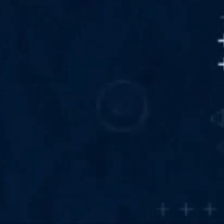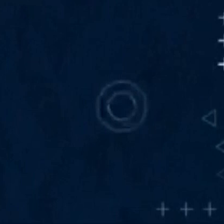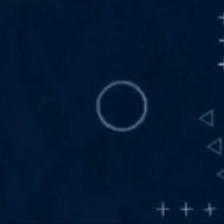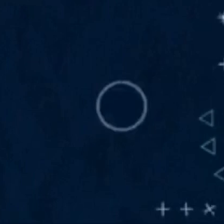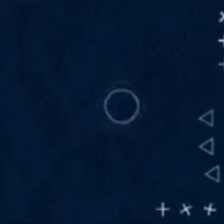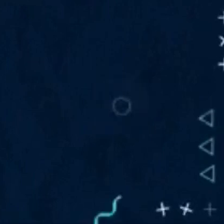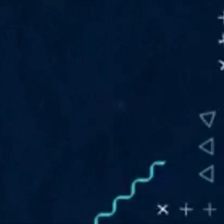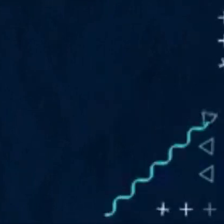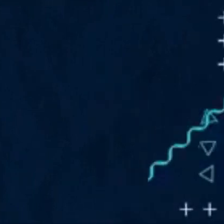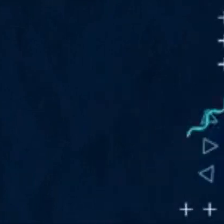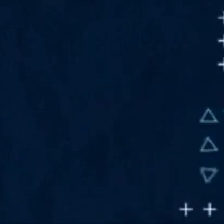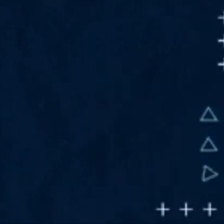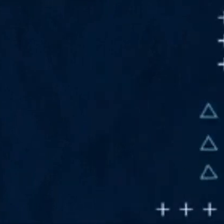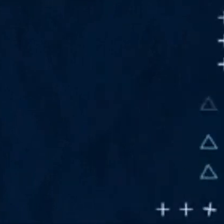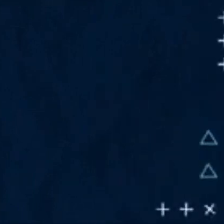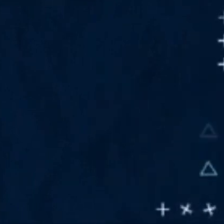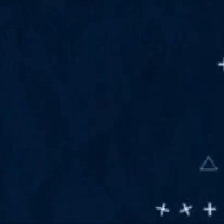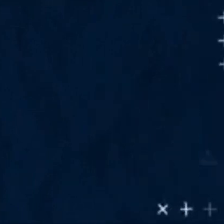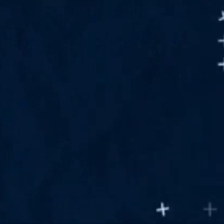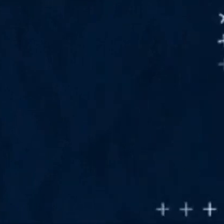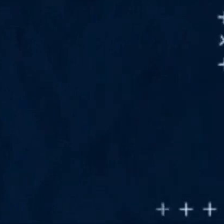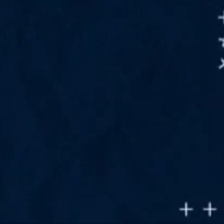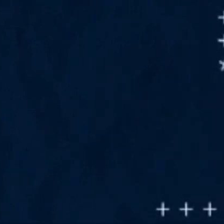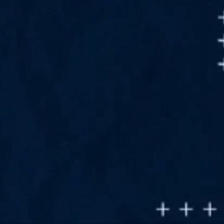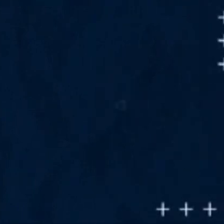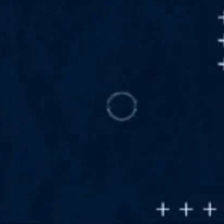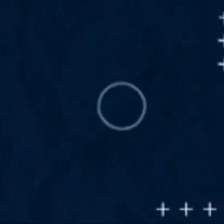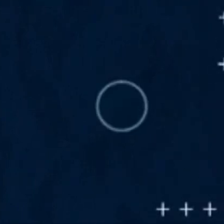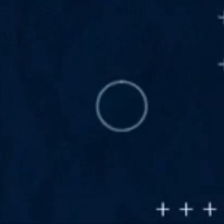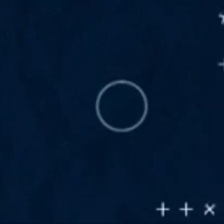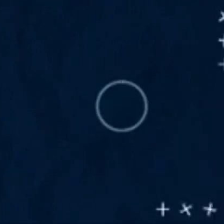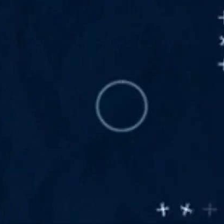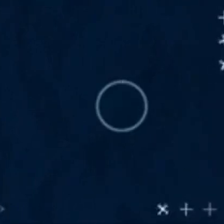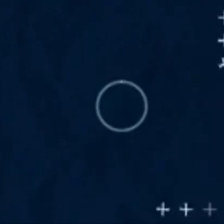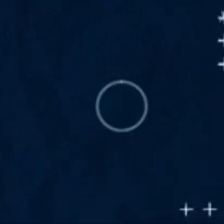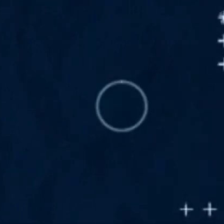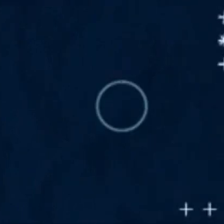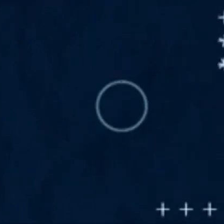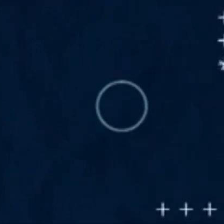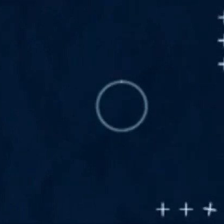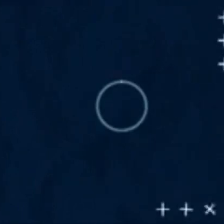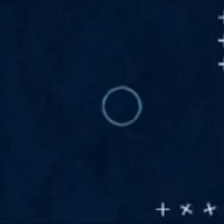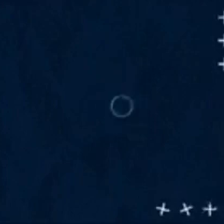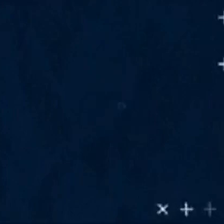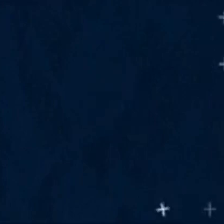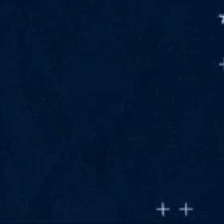oração, sujeito, predicado, complemento. Objetos direto e indireto.